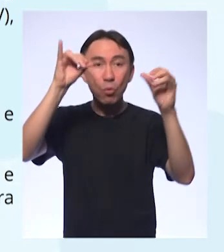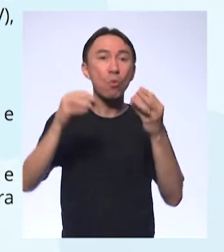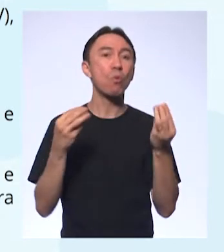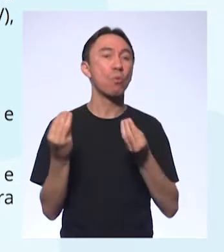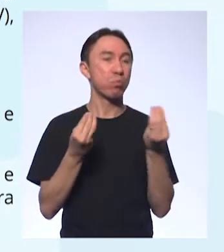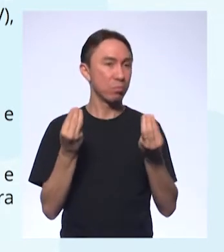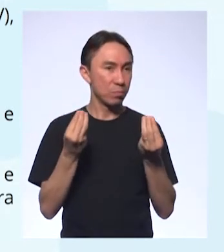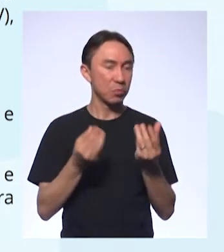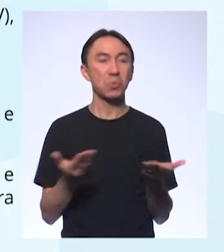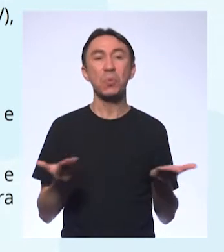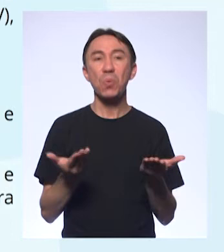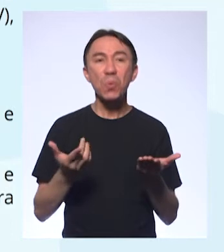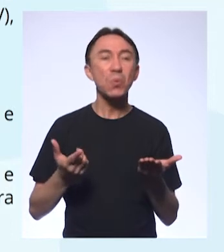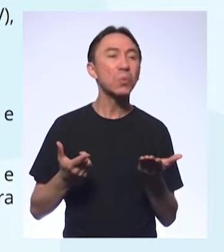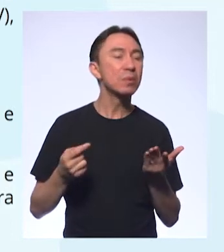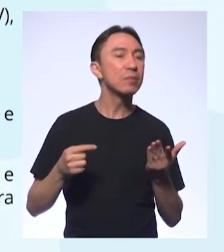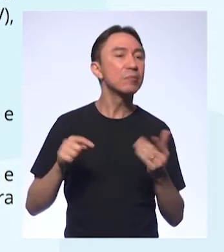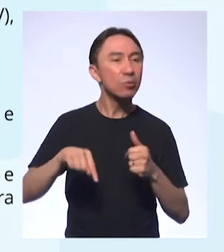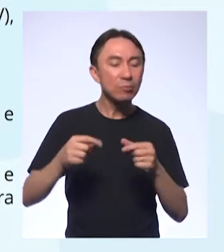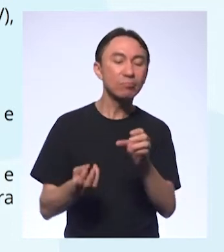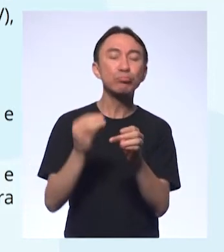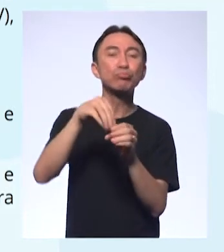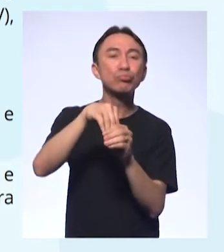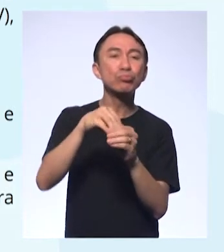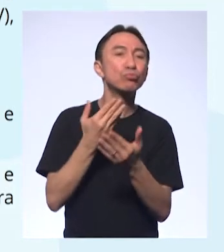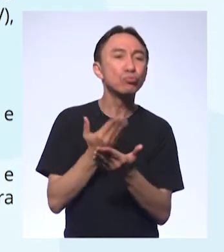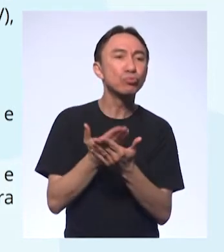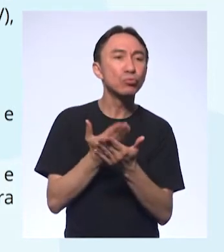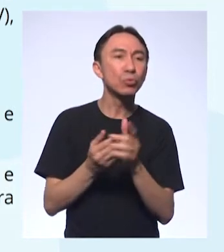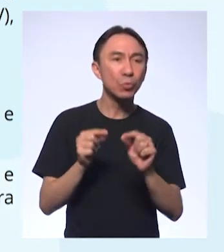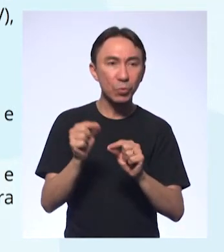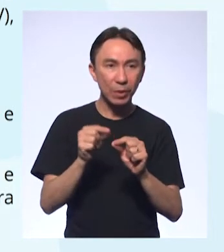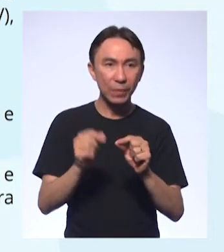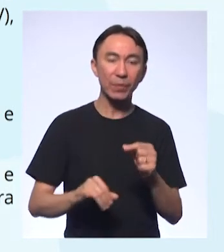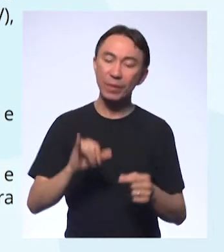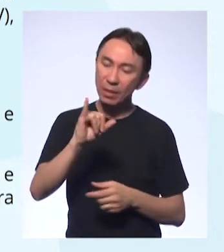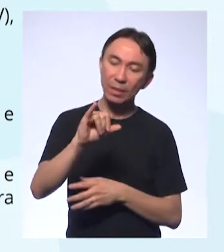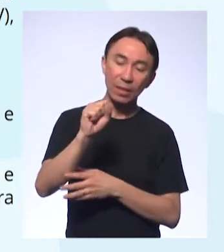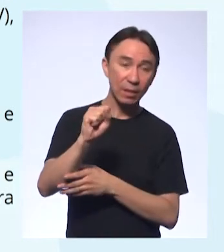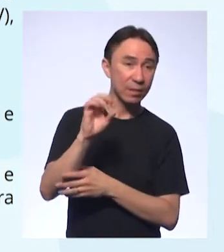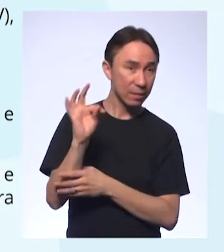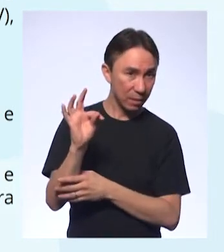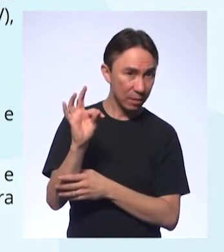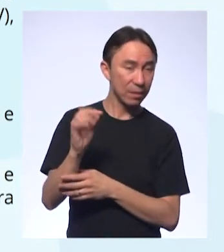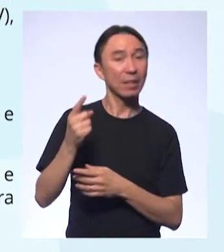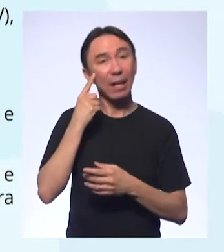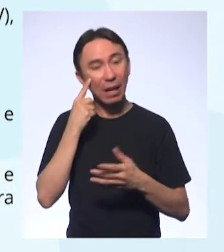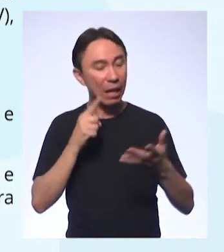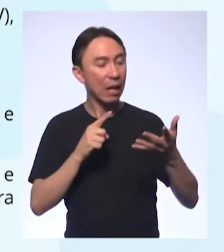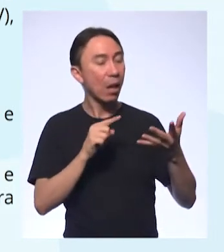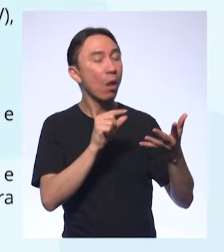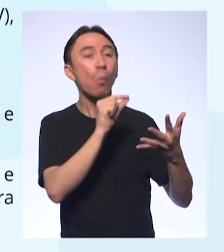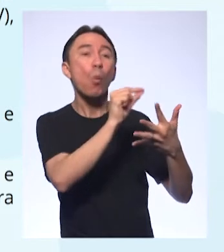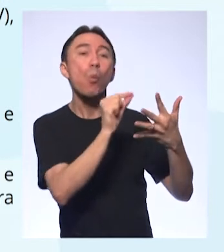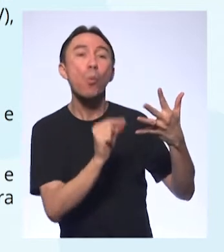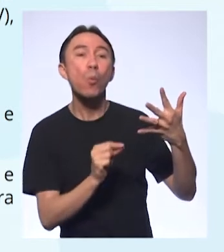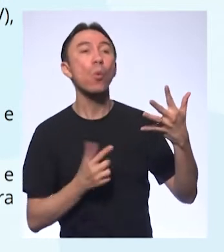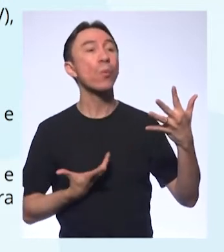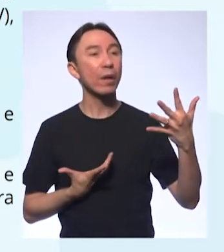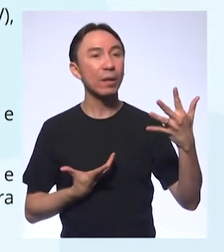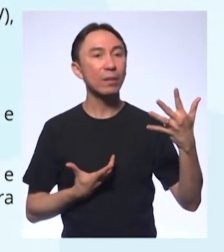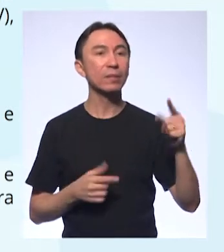o conteúdo que será trabalhado? Infecções sexualmente transmissíveis, sintoma, contágio e prevenção,